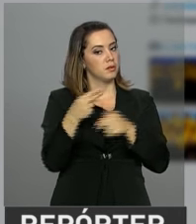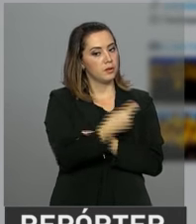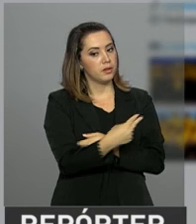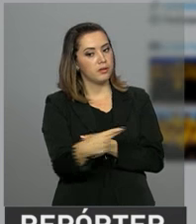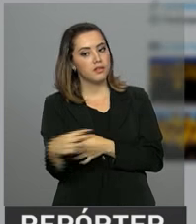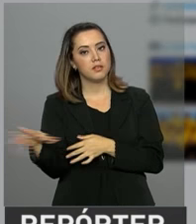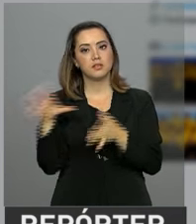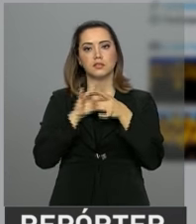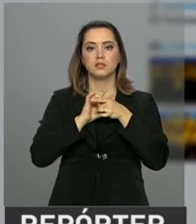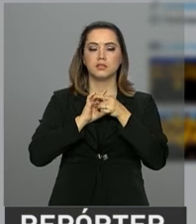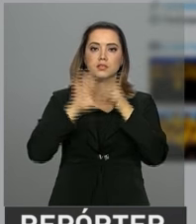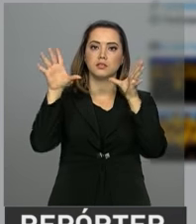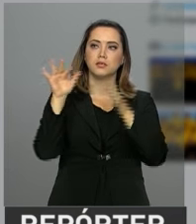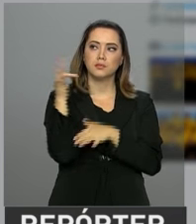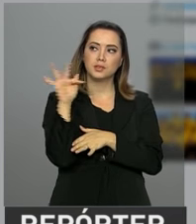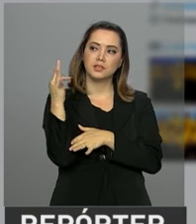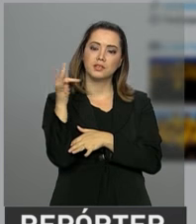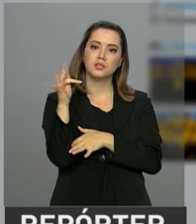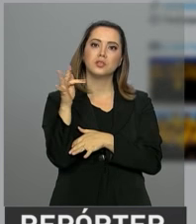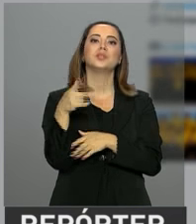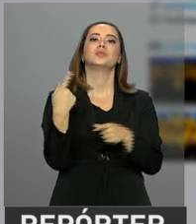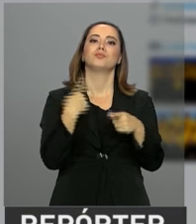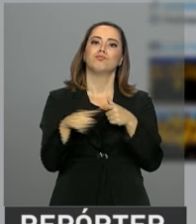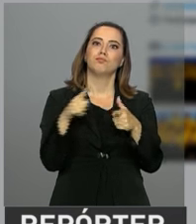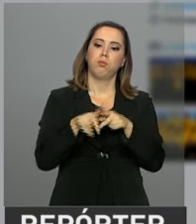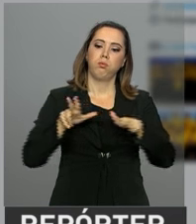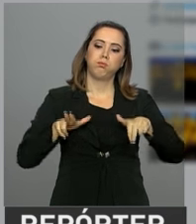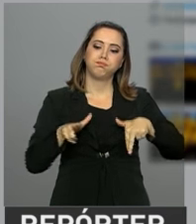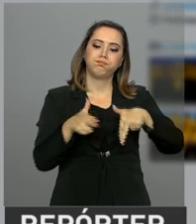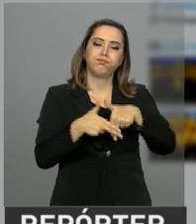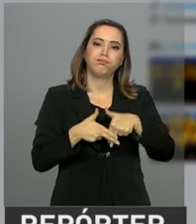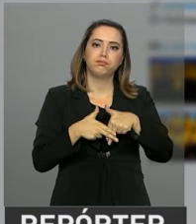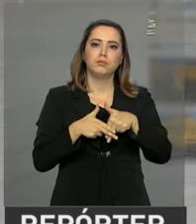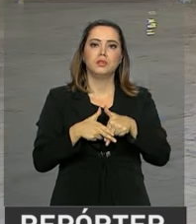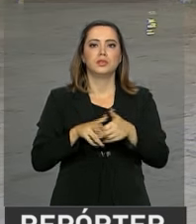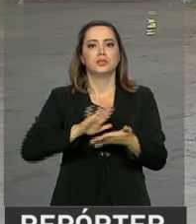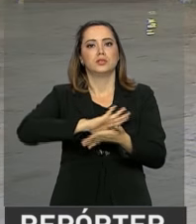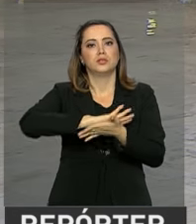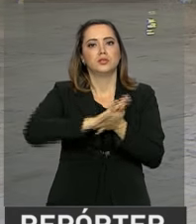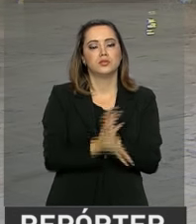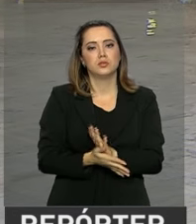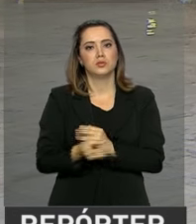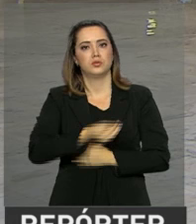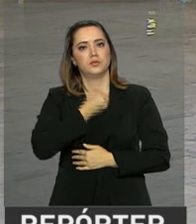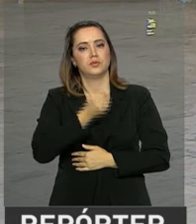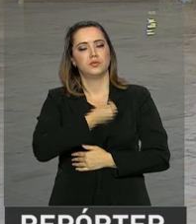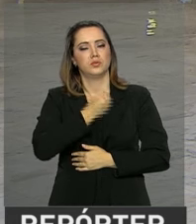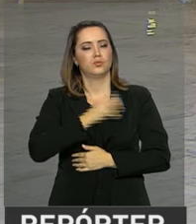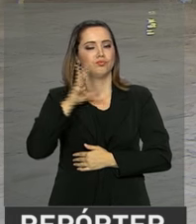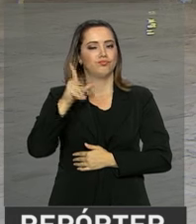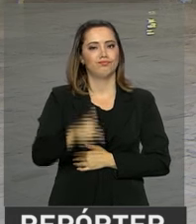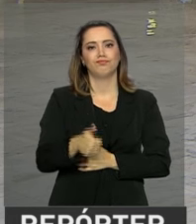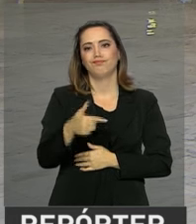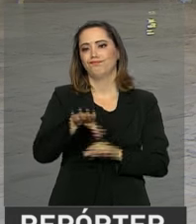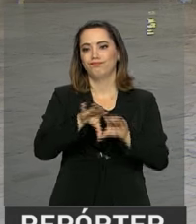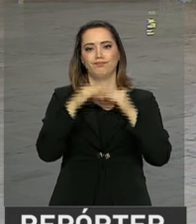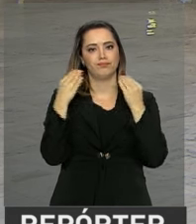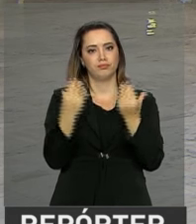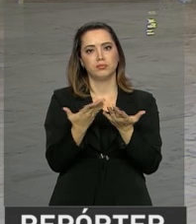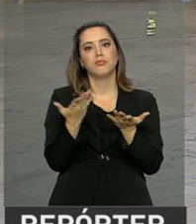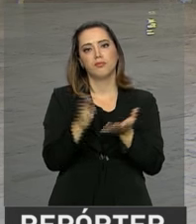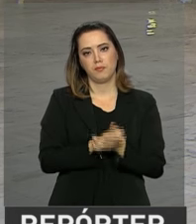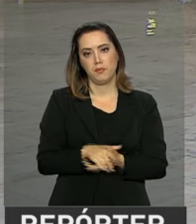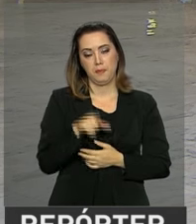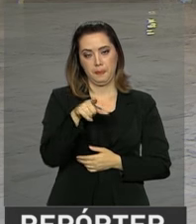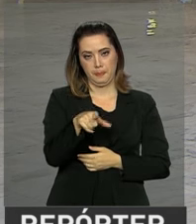francês, um ataque destrua a vida de tantos cidadãos. E as agências internacionais informaram que esse ataque,